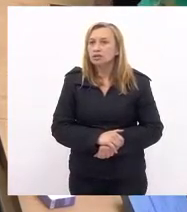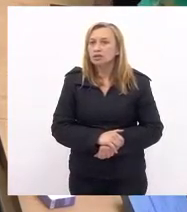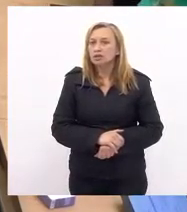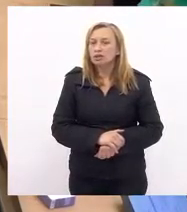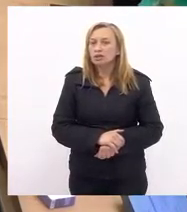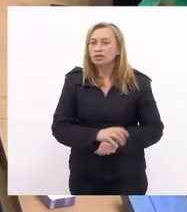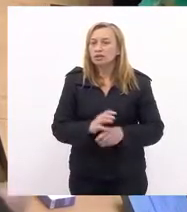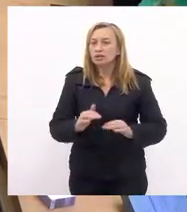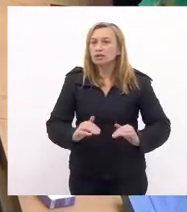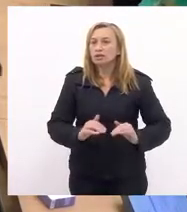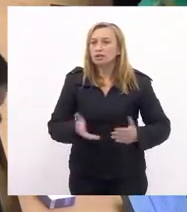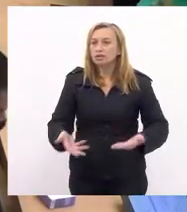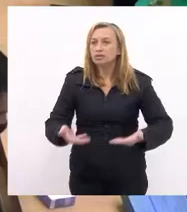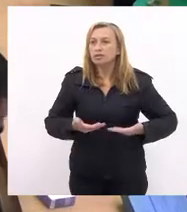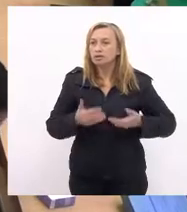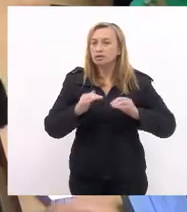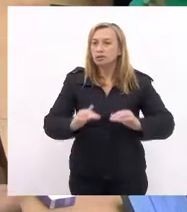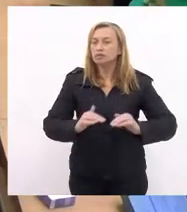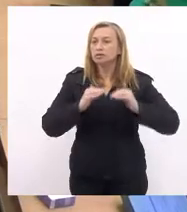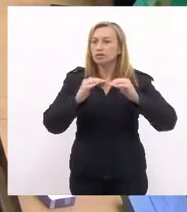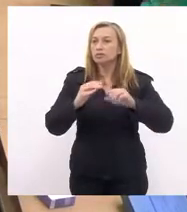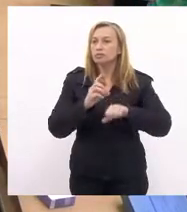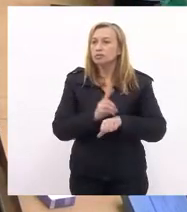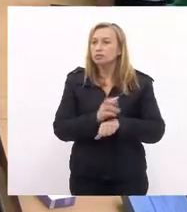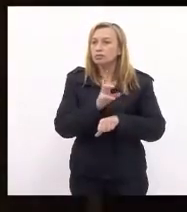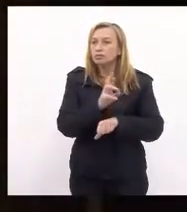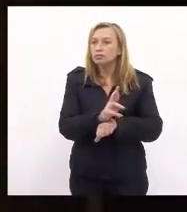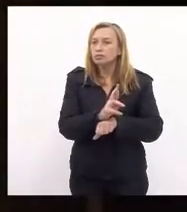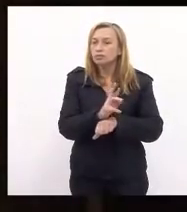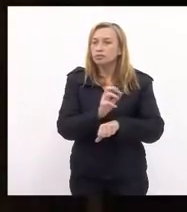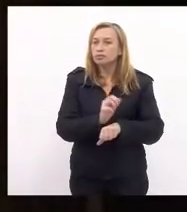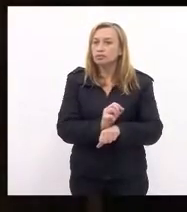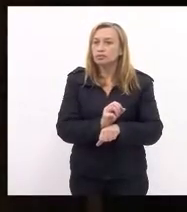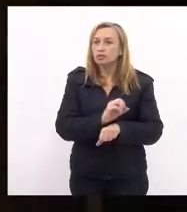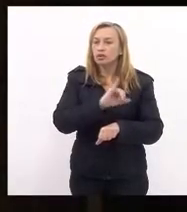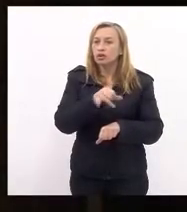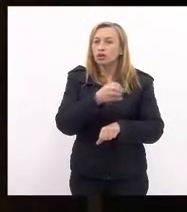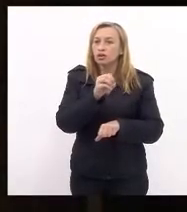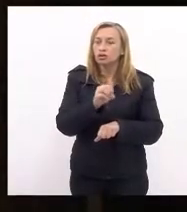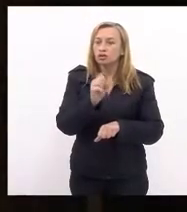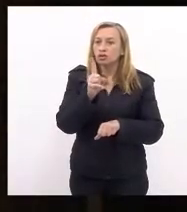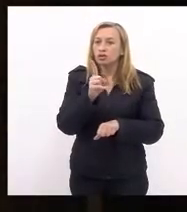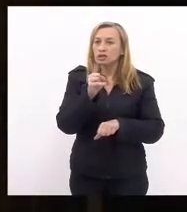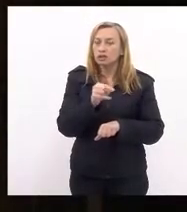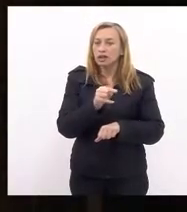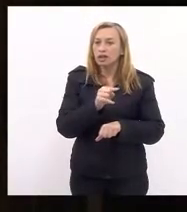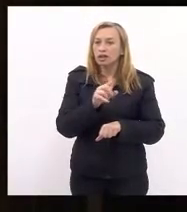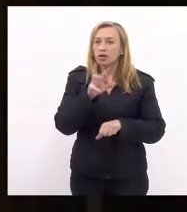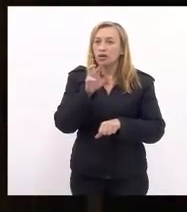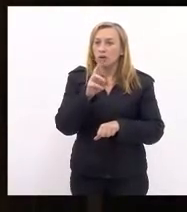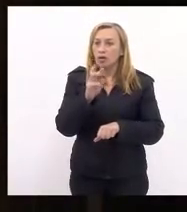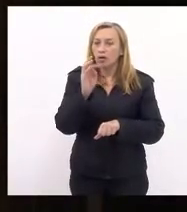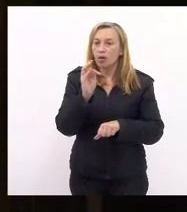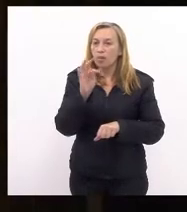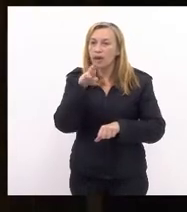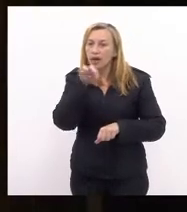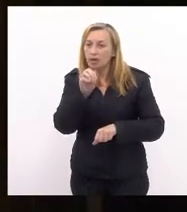Tenho a honra de chamar o excelentíssimo doutor José Roberto Braga